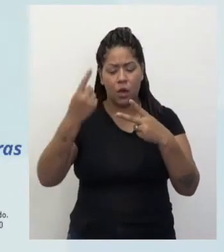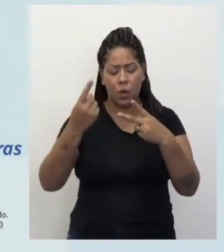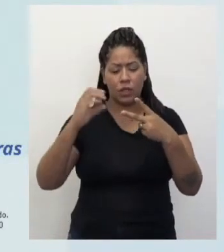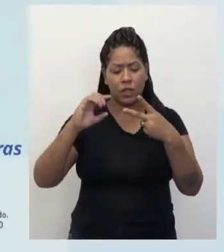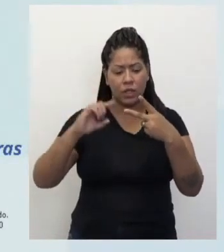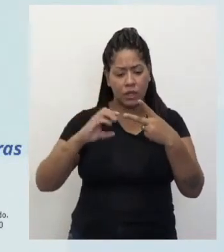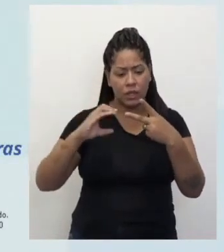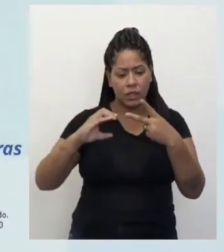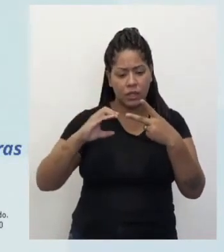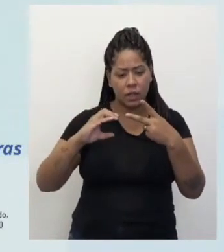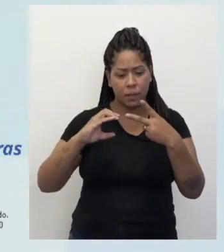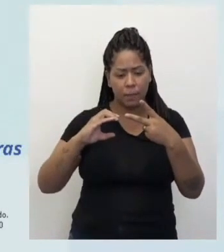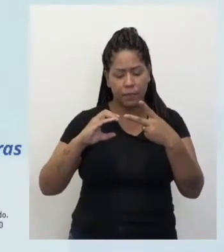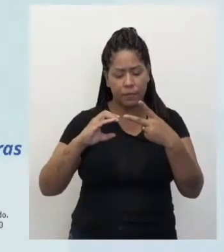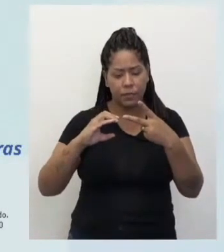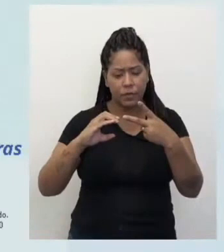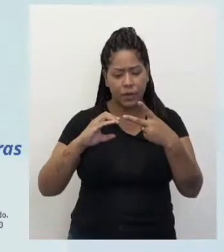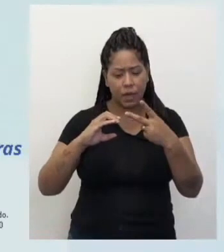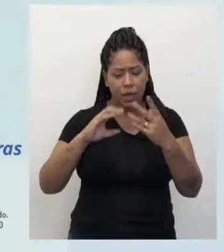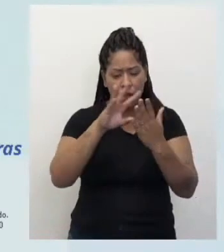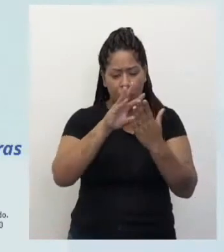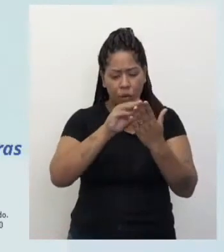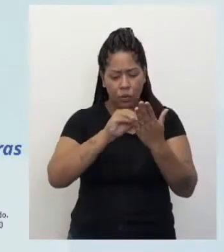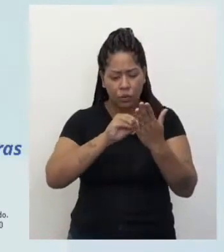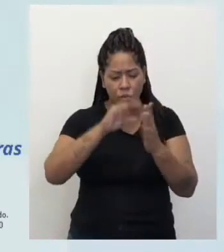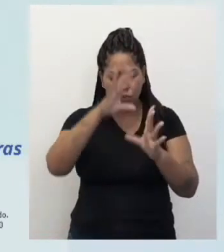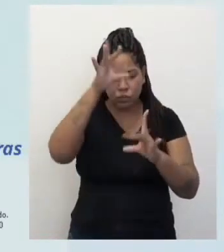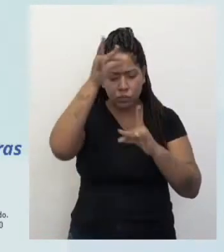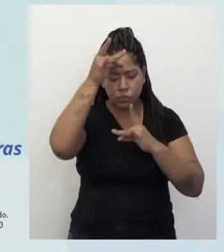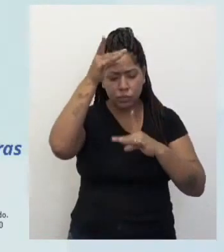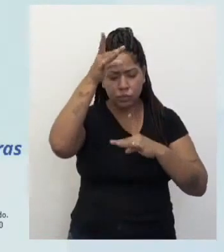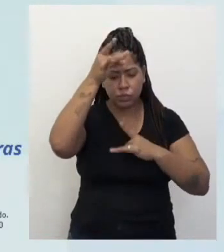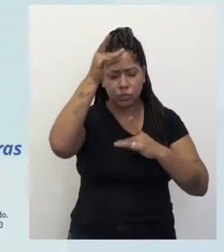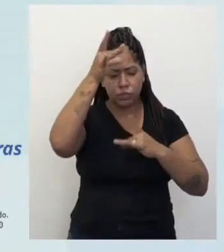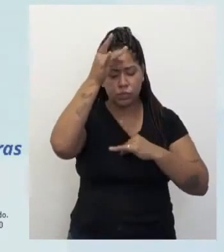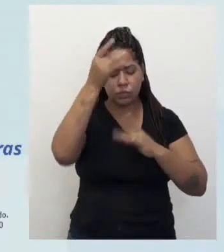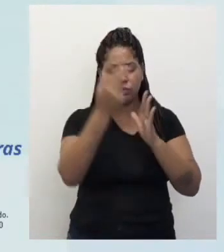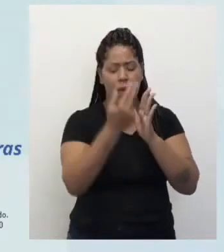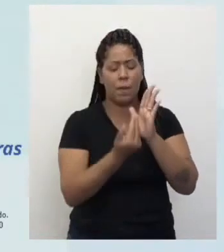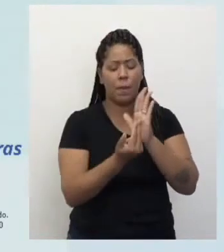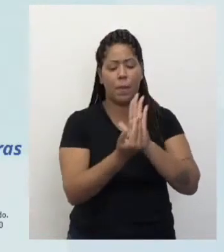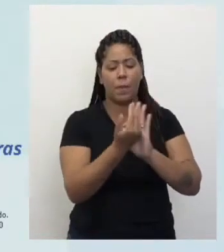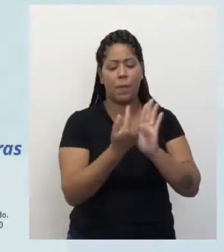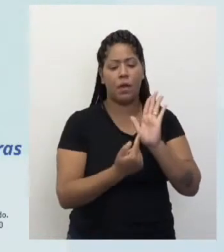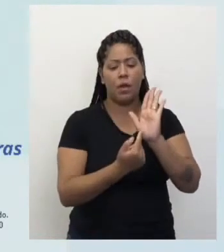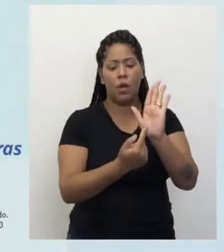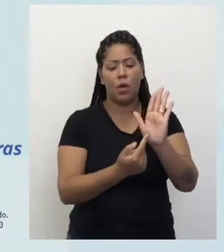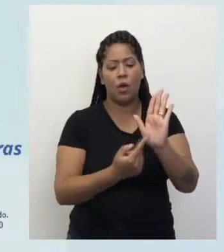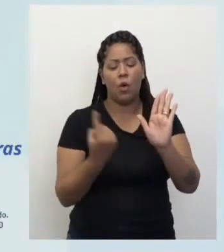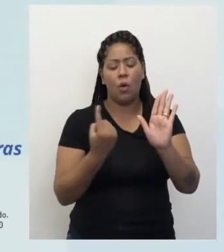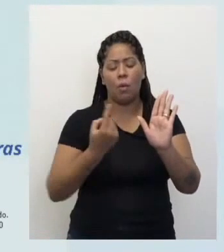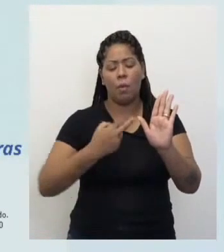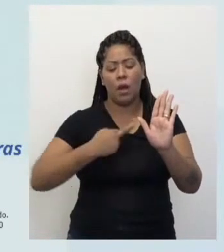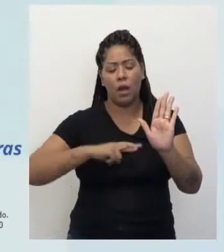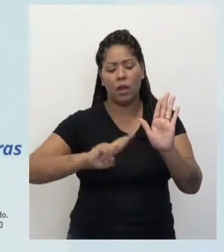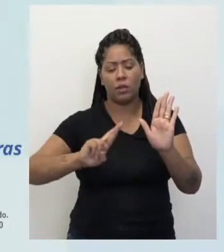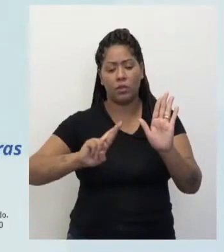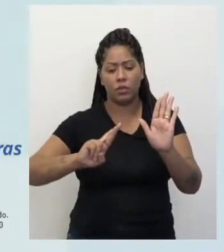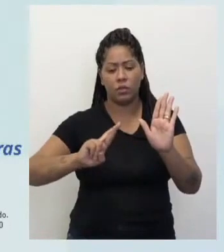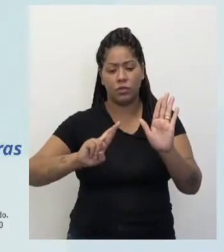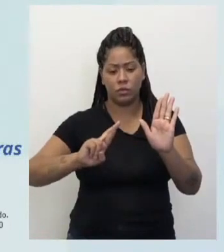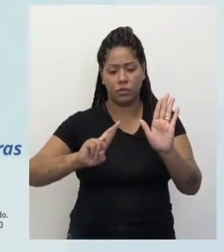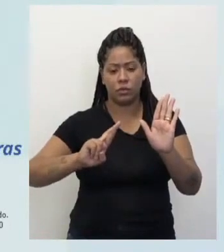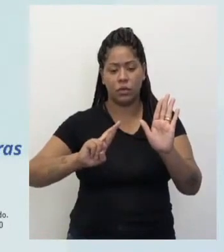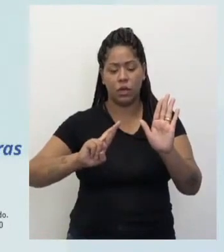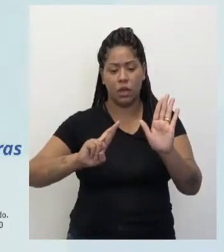estão decoradas com motivos, né? Um é um motivo religioso, a imagem da direita mostra ali um santo da